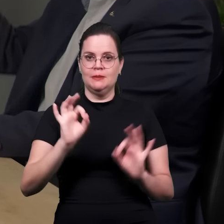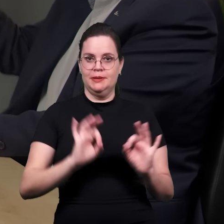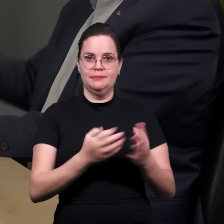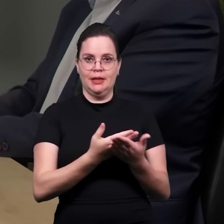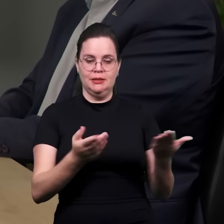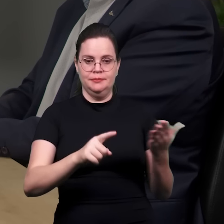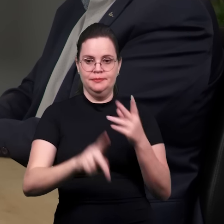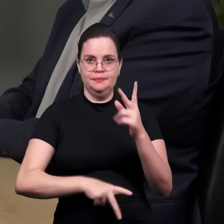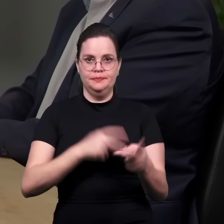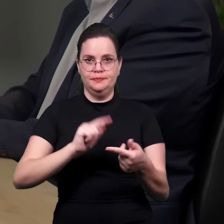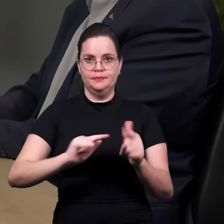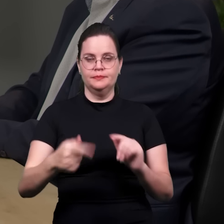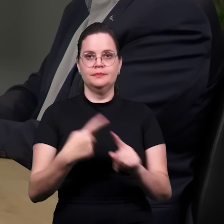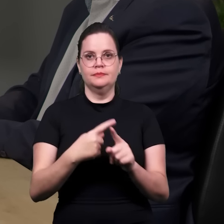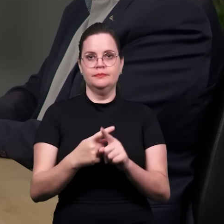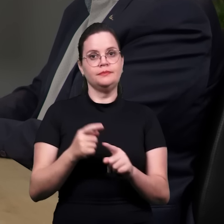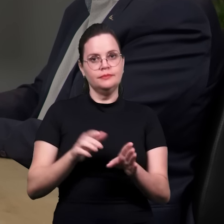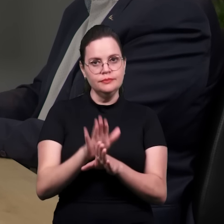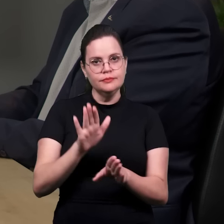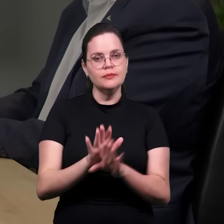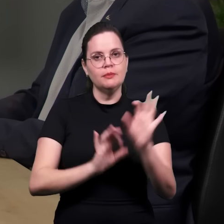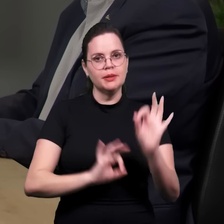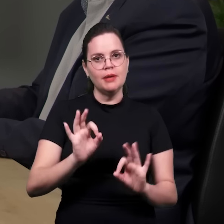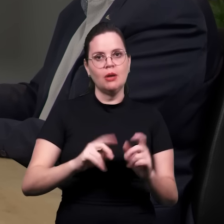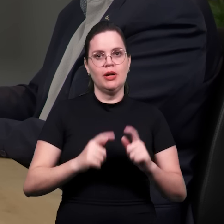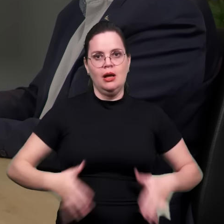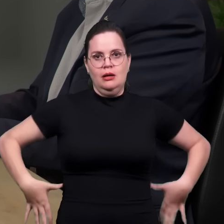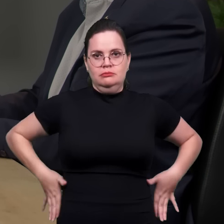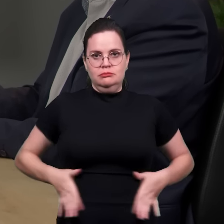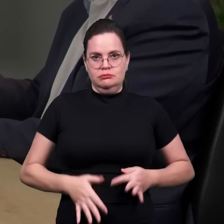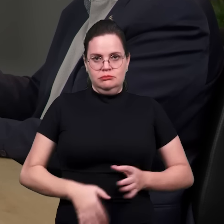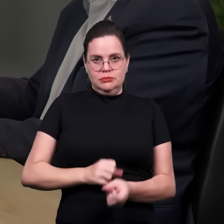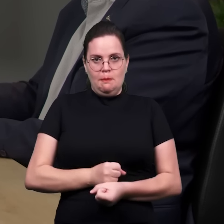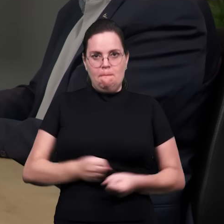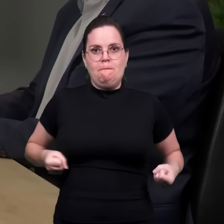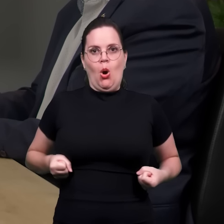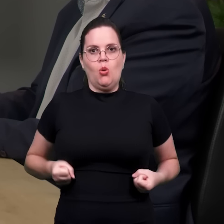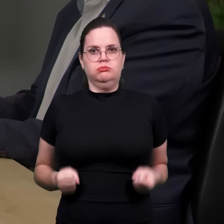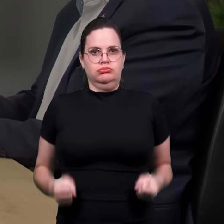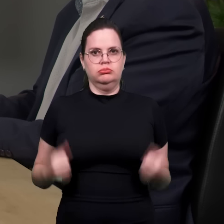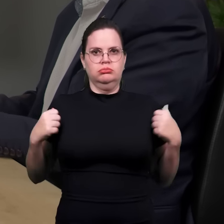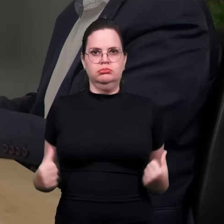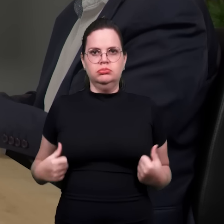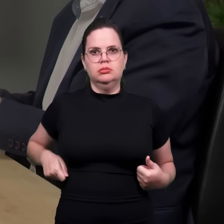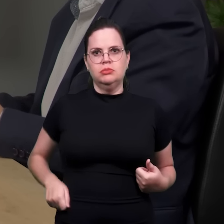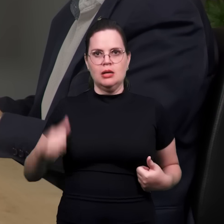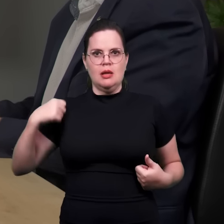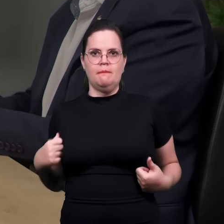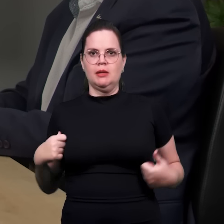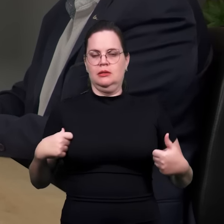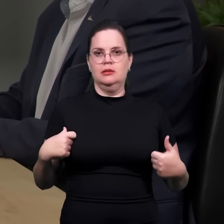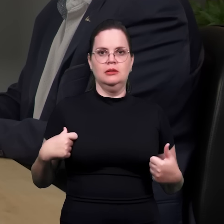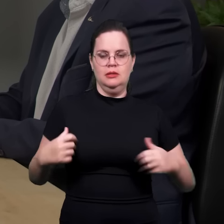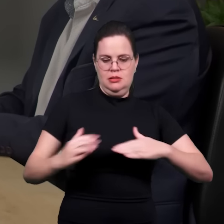era um preparo, né? Assim, pois, o comereis, né? Então, os vossos lombos cingidos, os vossos sapatos nos pés, vosso cajado na mão. Então, era um